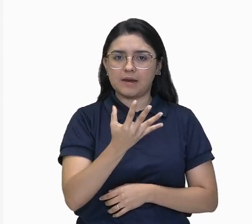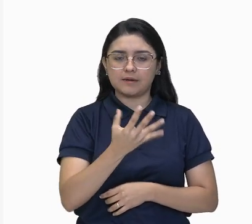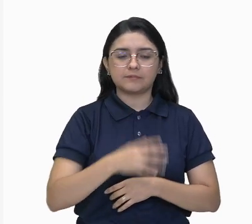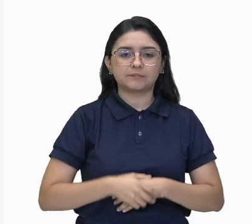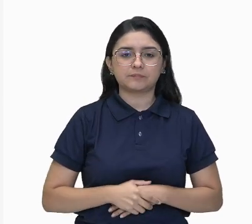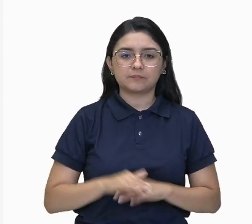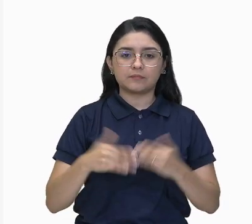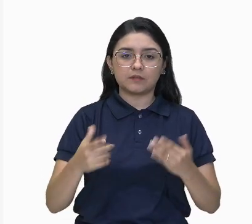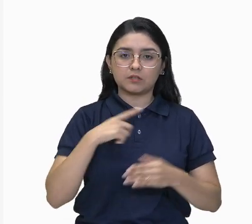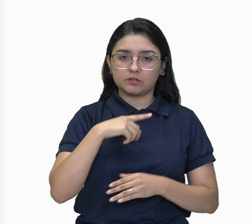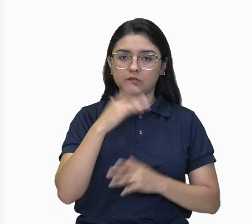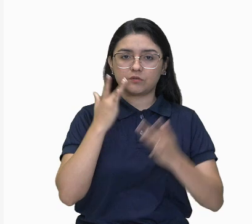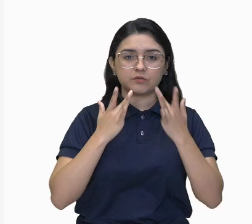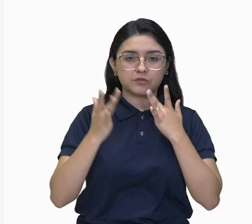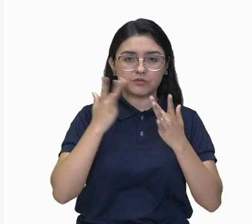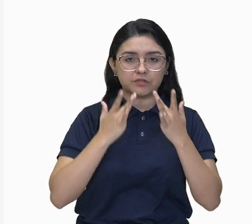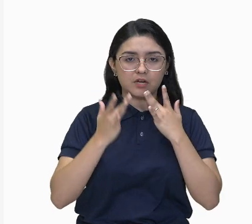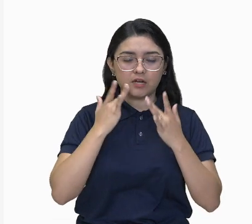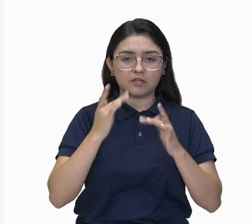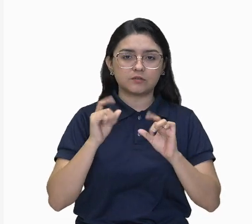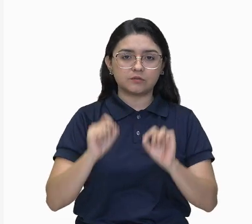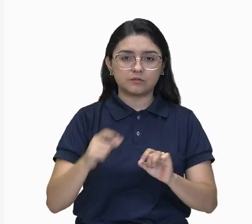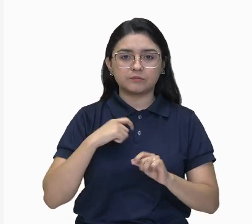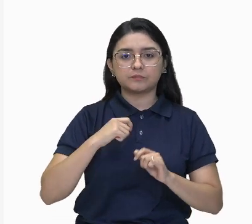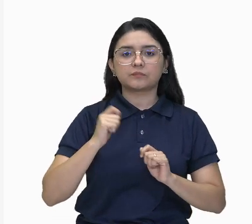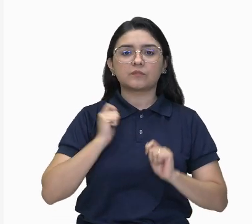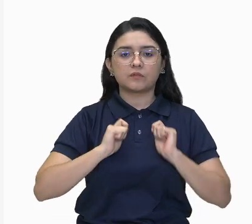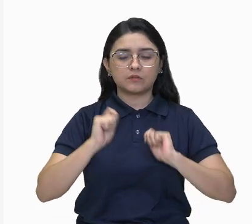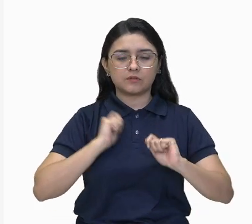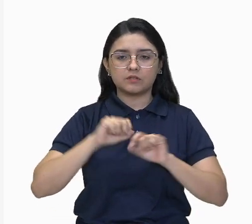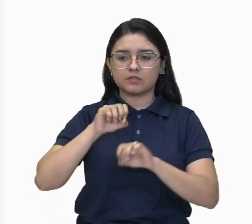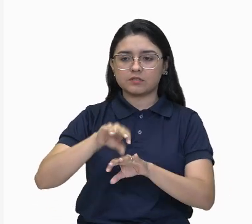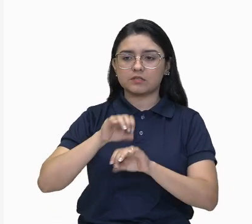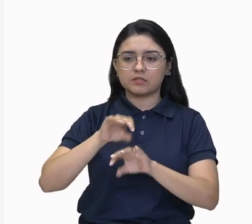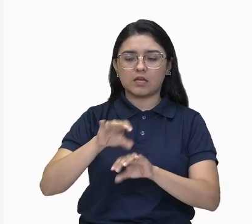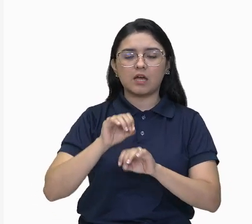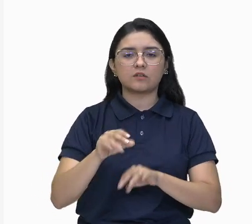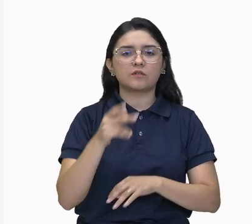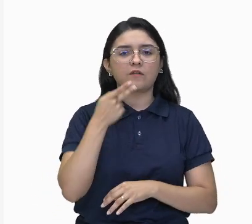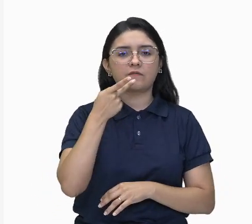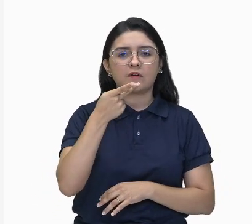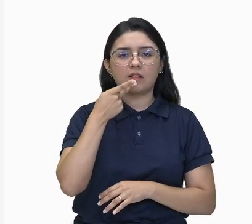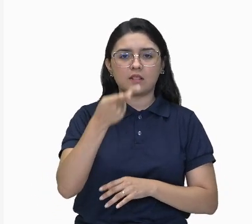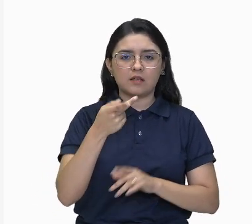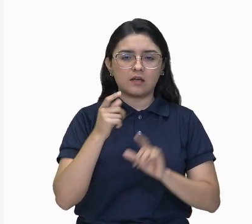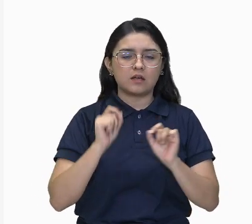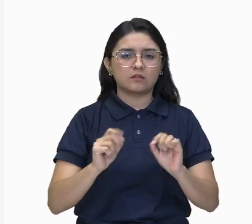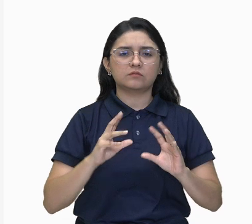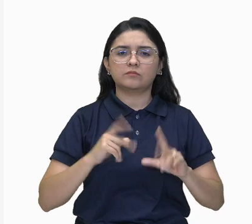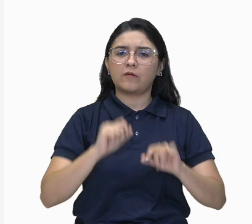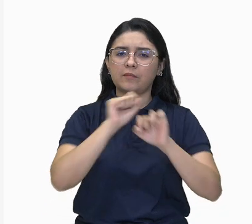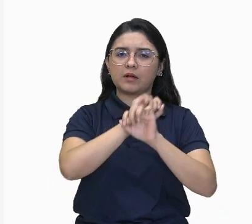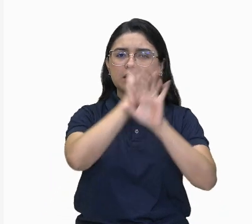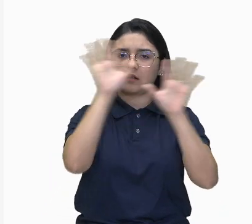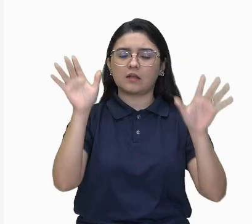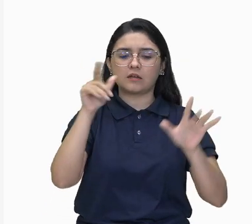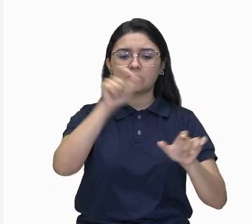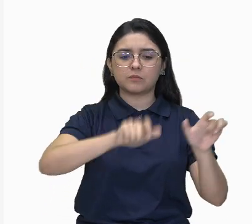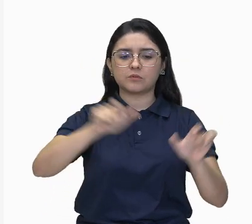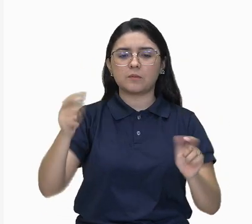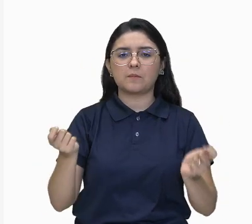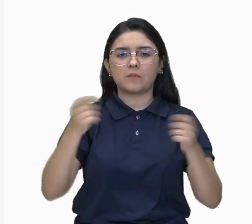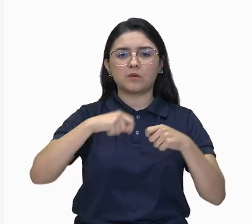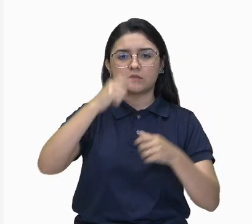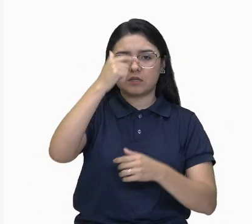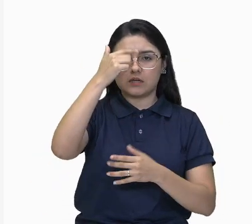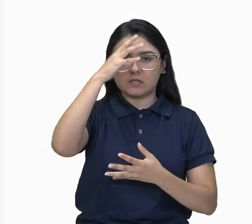são ensinados a projetar suas vozes e articular cada palavra de forma clara e compreensível para o público, por